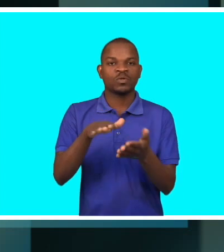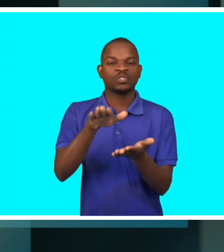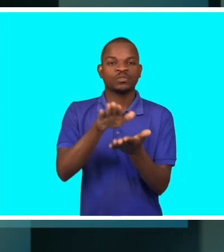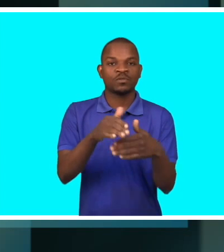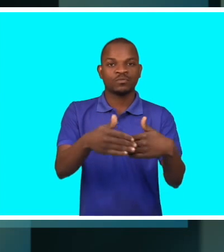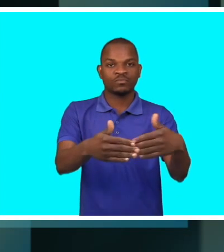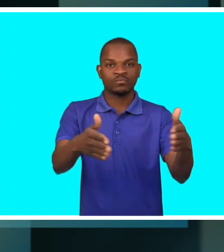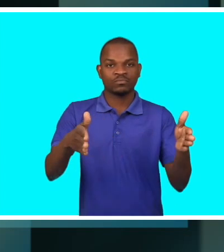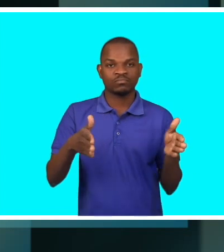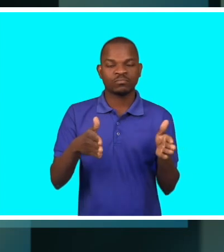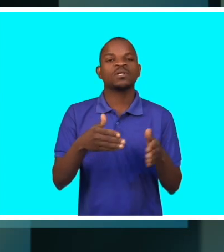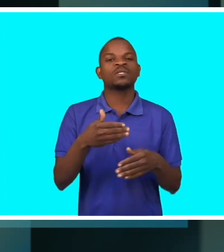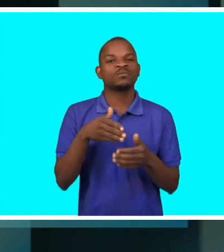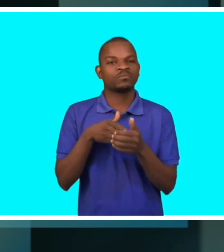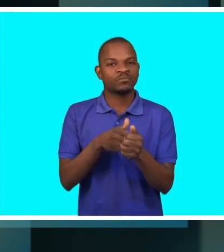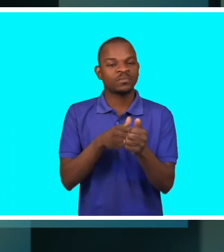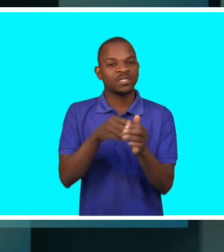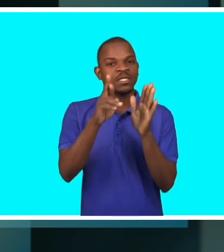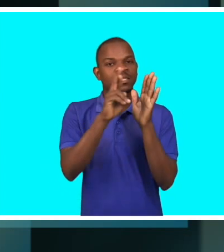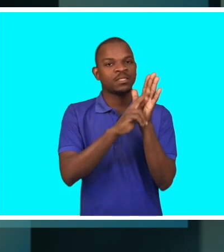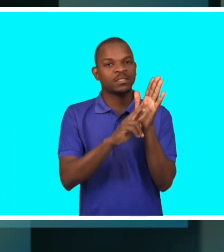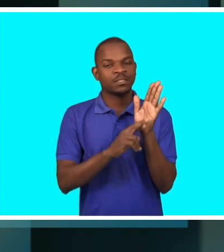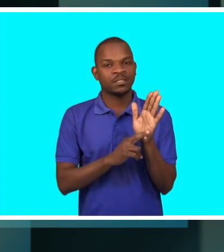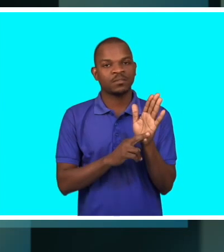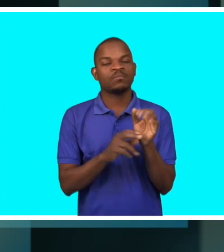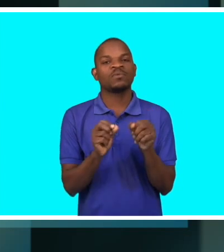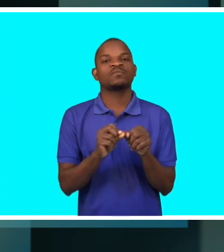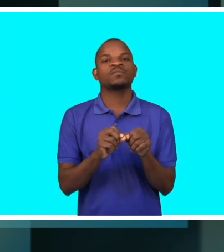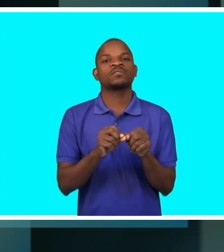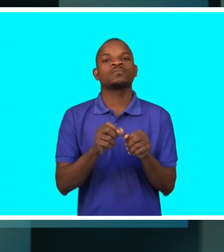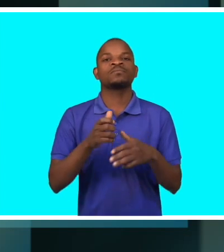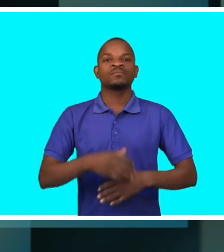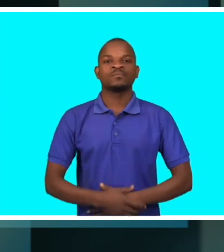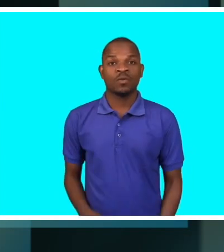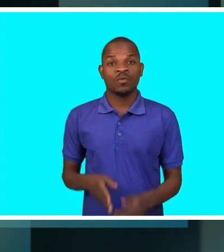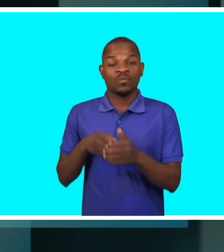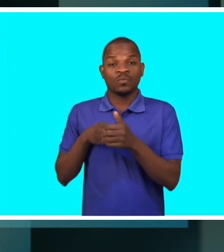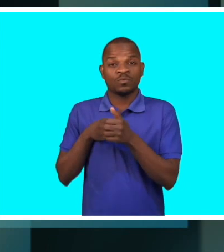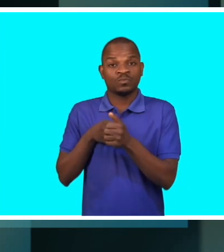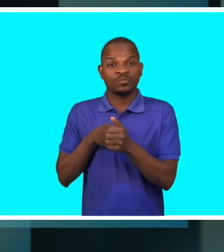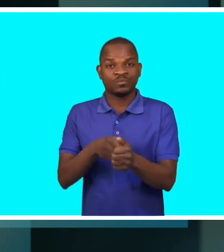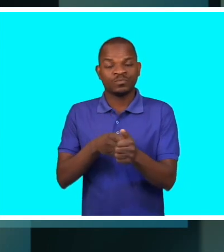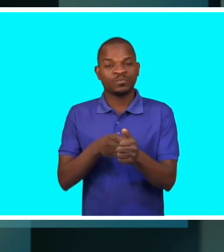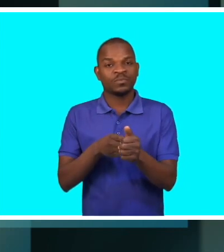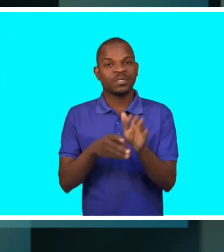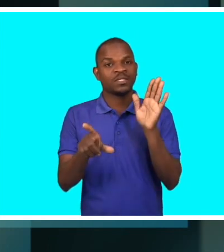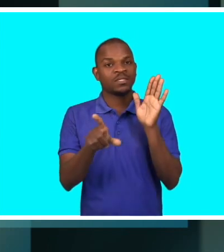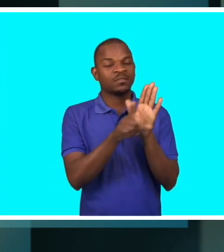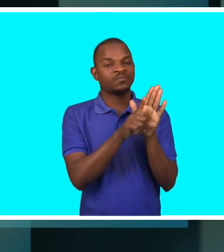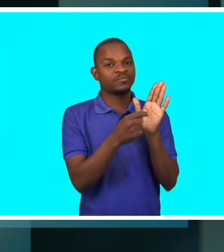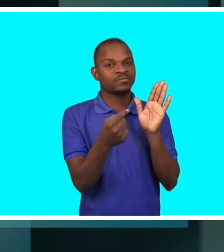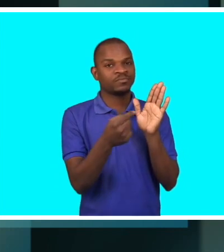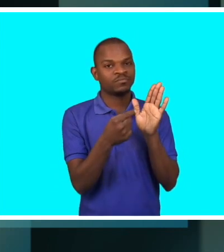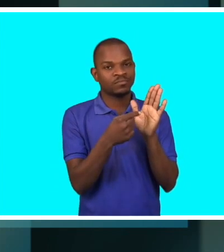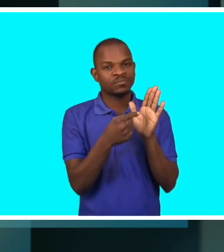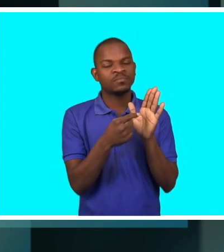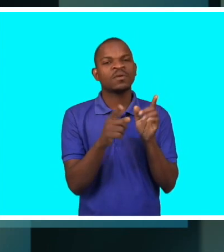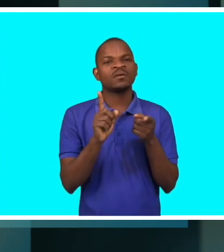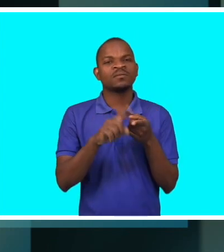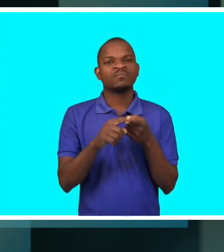Zimpede, teve-se em conta todo um conjunto de requisitos legais para este efeito. Segundo o mesmo